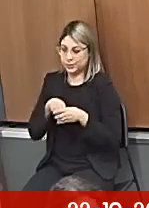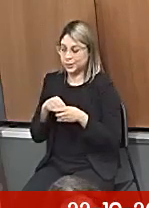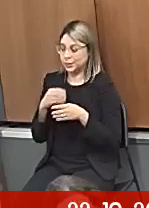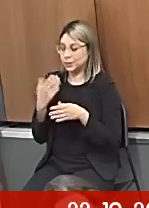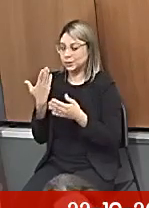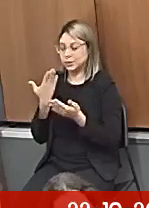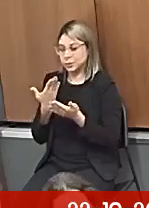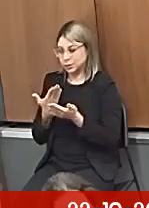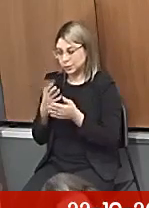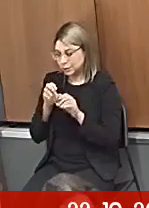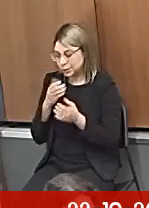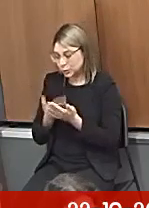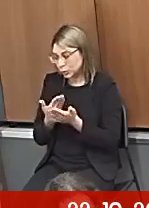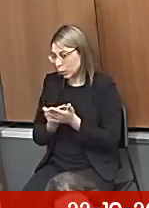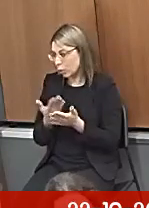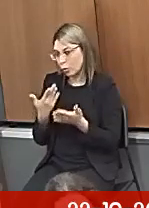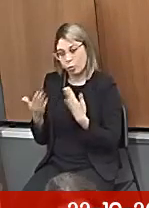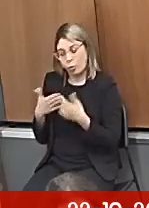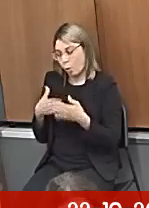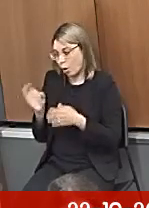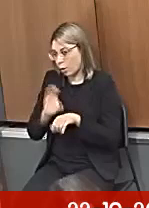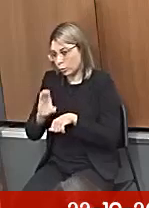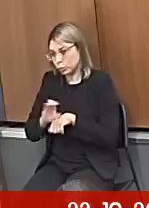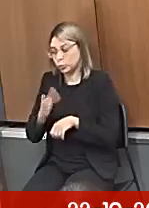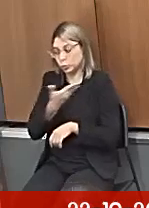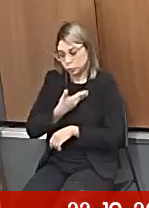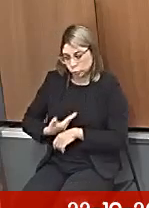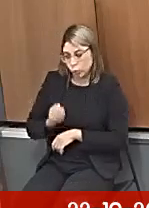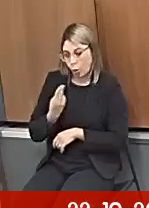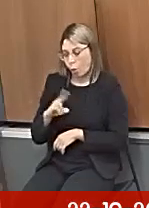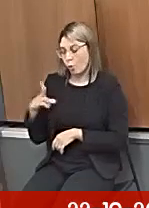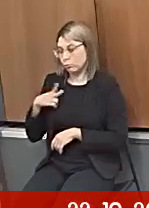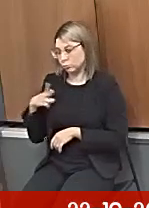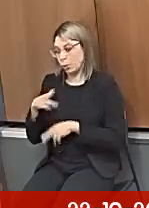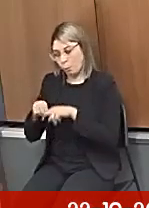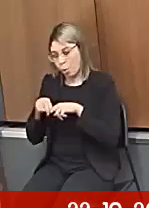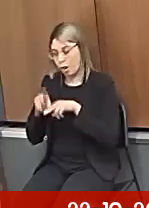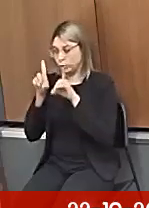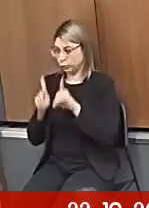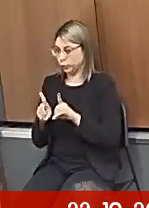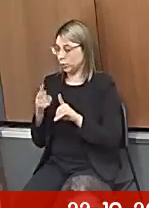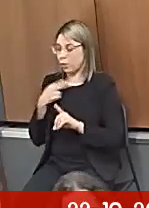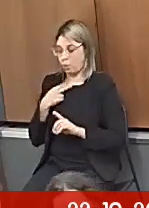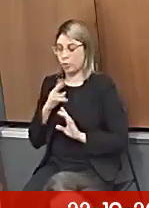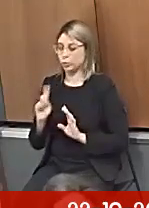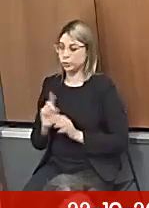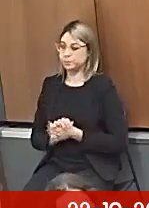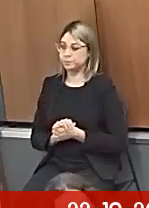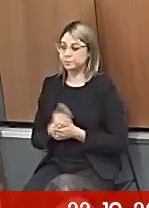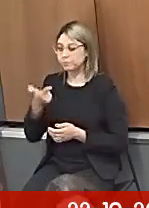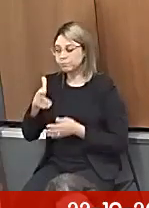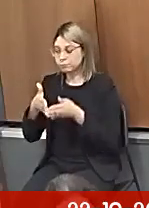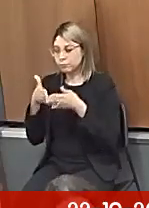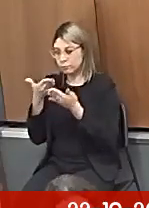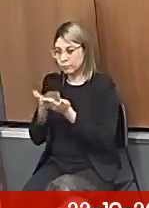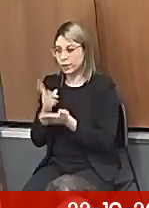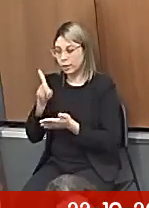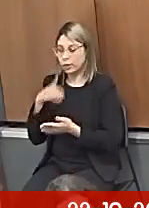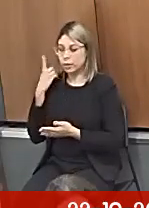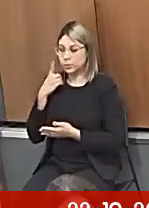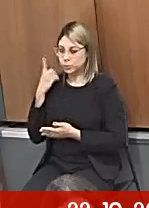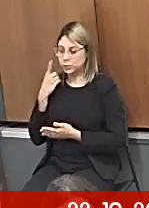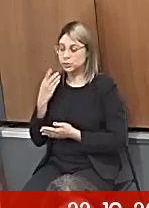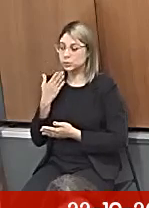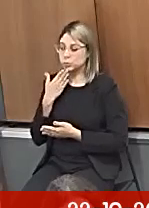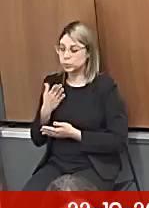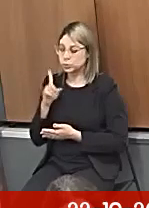qualquer curso ou grau, público ou privado, em razão de sua deficiência. Próximo requerimento, os deputados